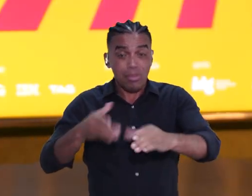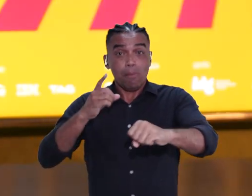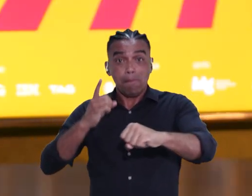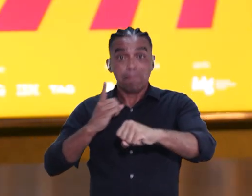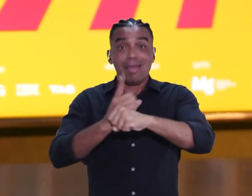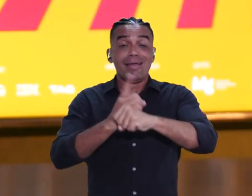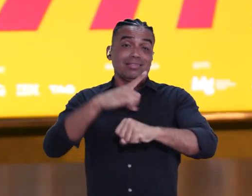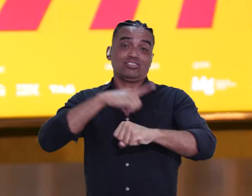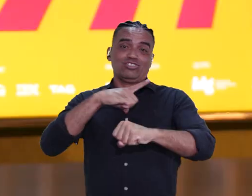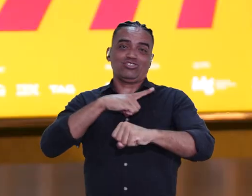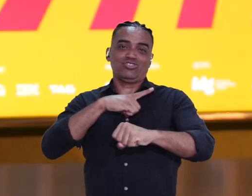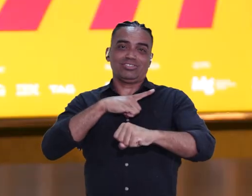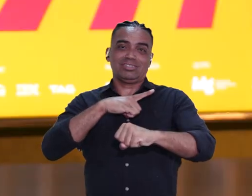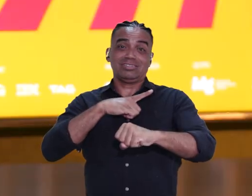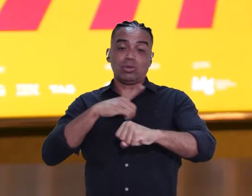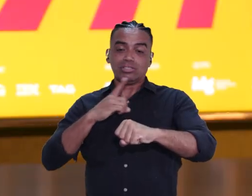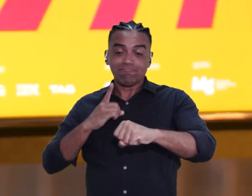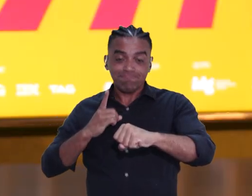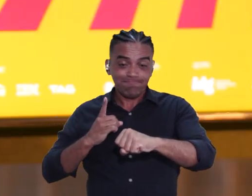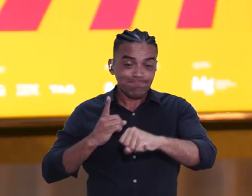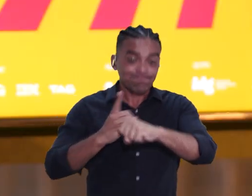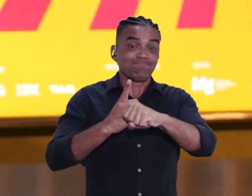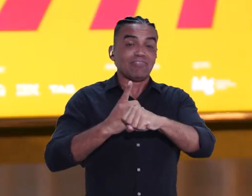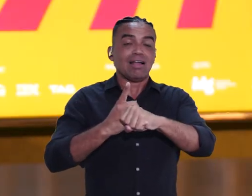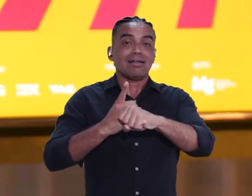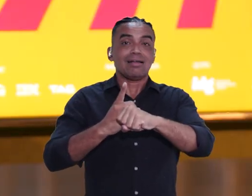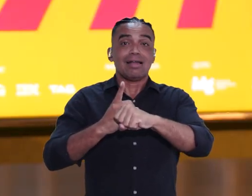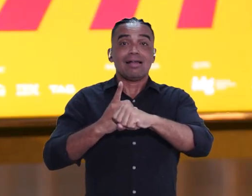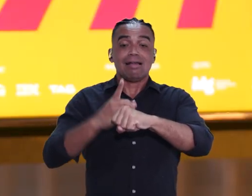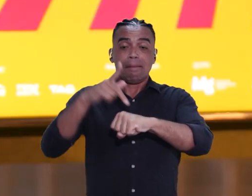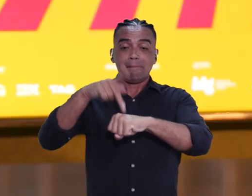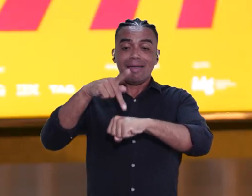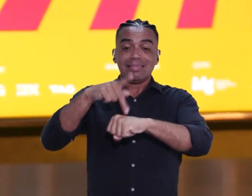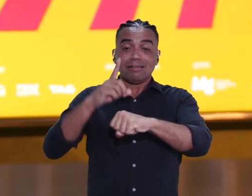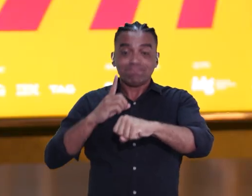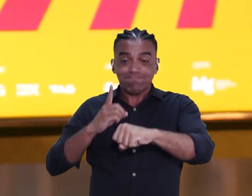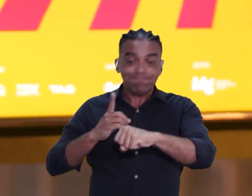tinha uma pedra, né? Nesse embate tem uma